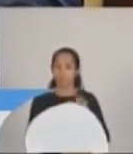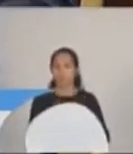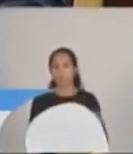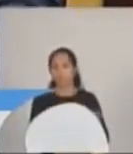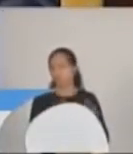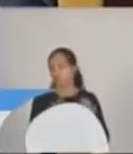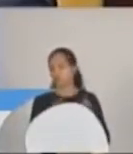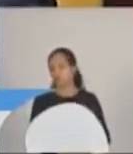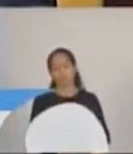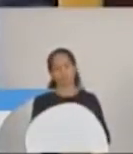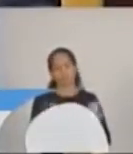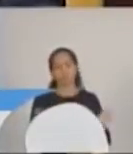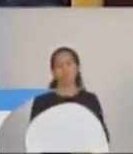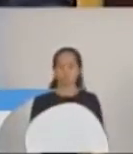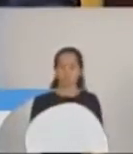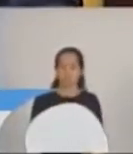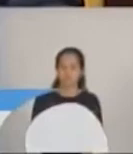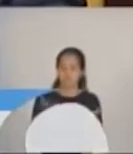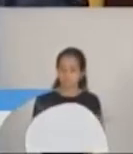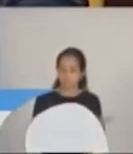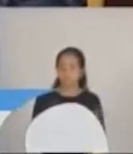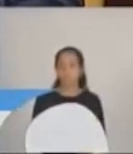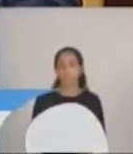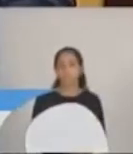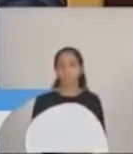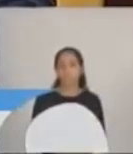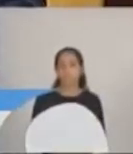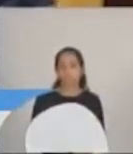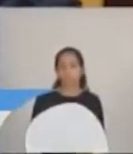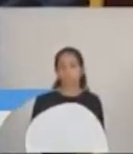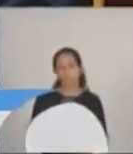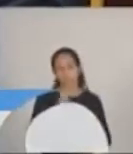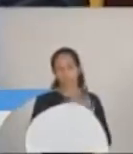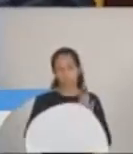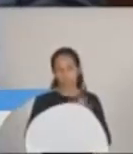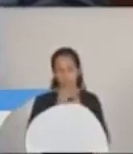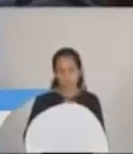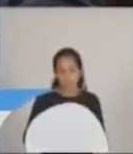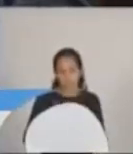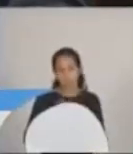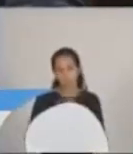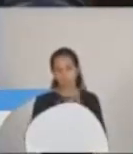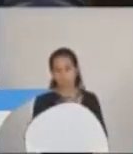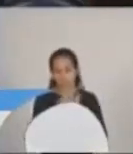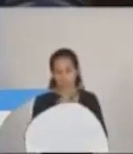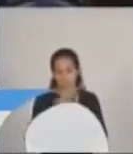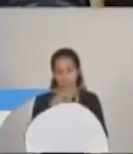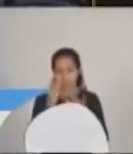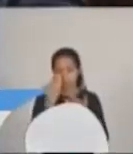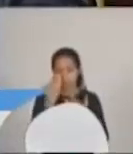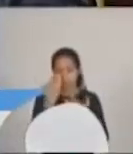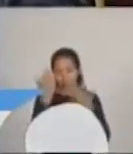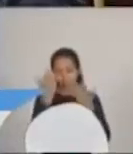isso. Dessa forma, o projeto de decreto legislativo em tela se mostra